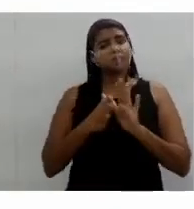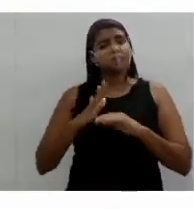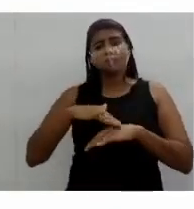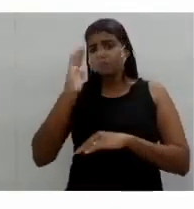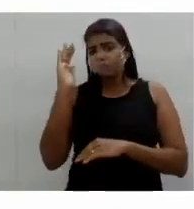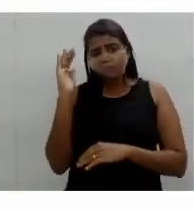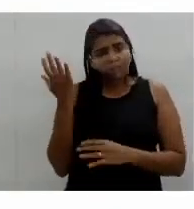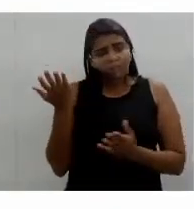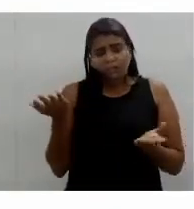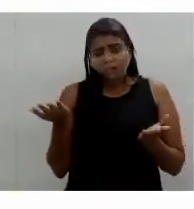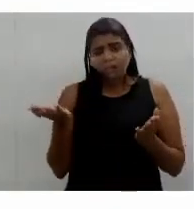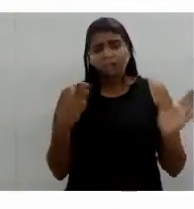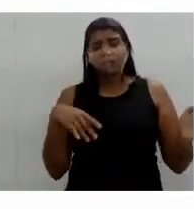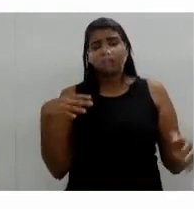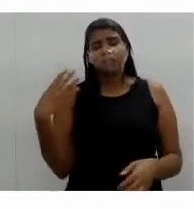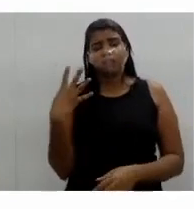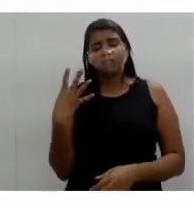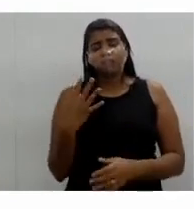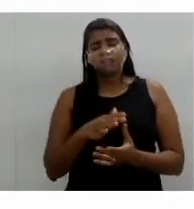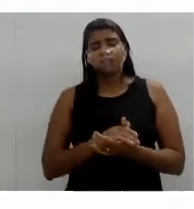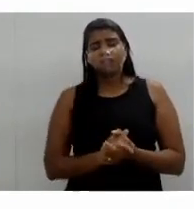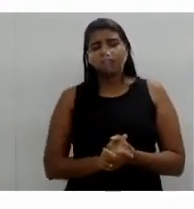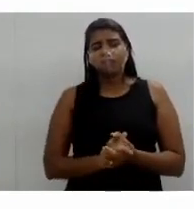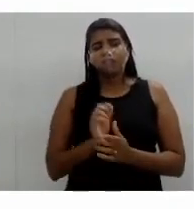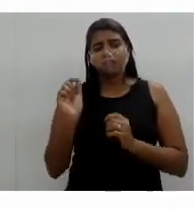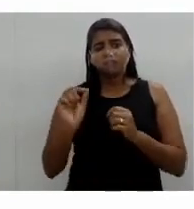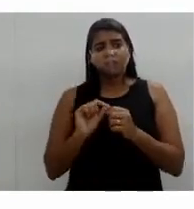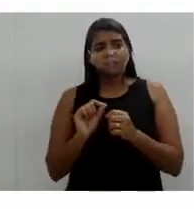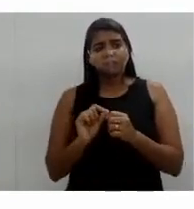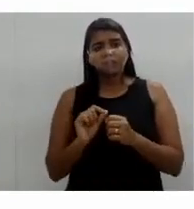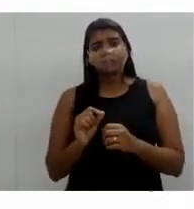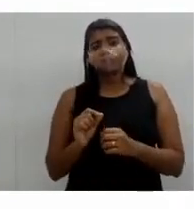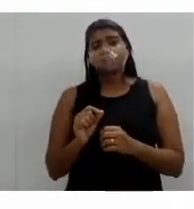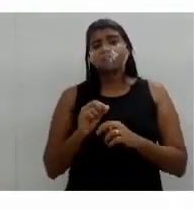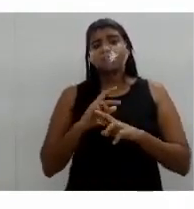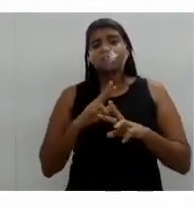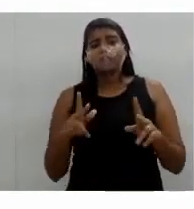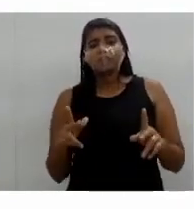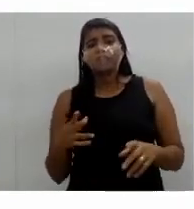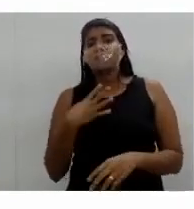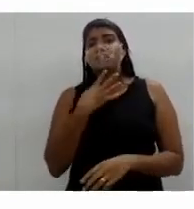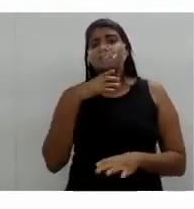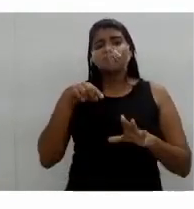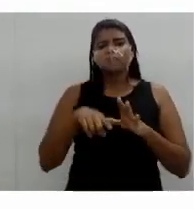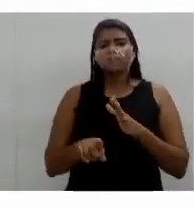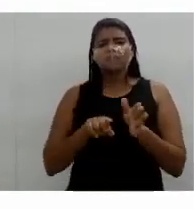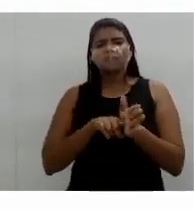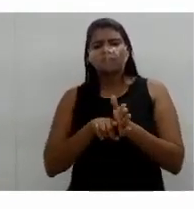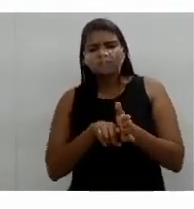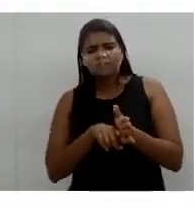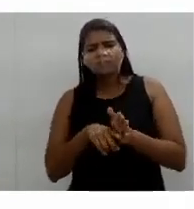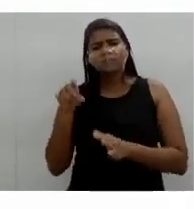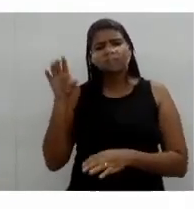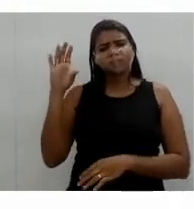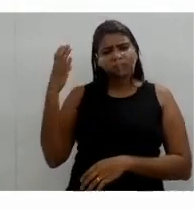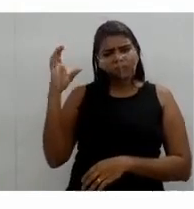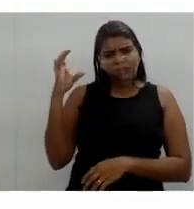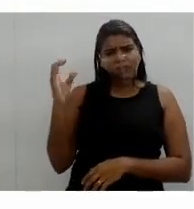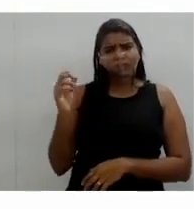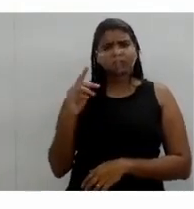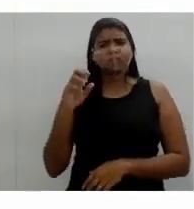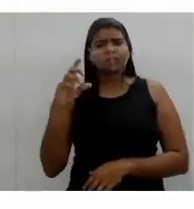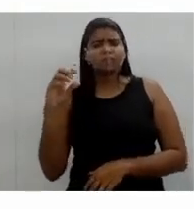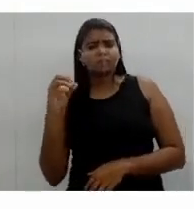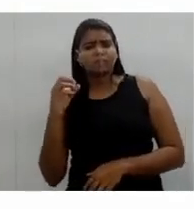né? A quarta questão é que se produziu um vasto conhecimento científico já a partir das missões que teve da Apollo 11